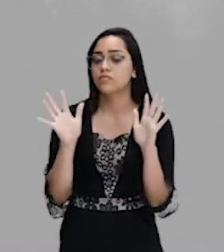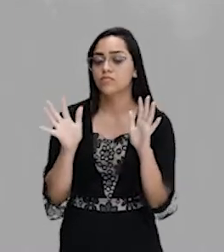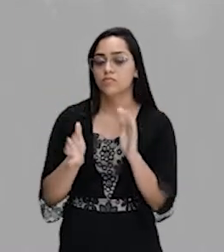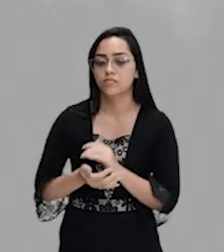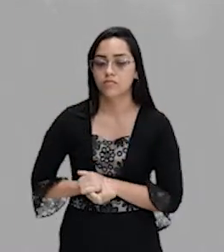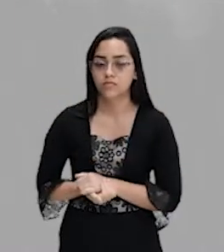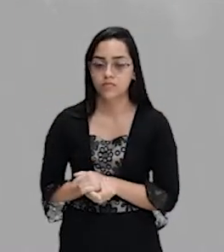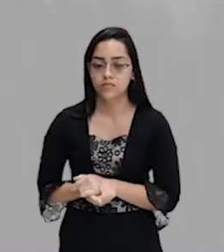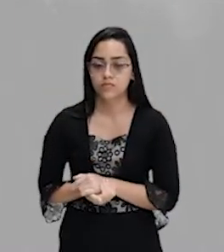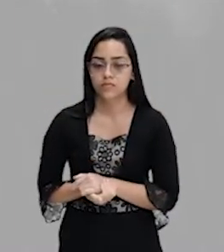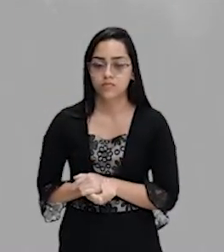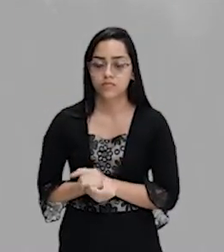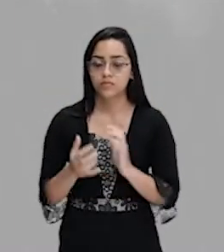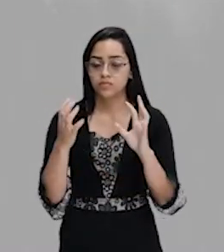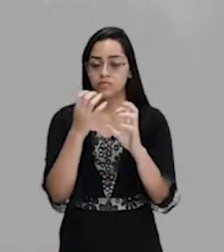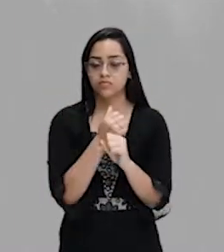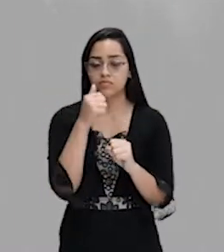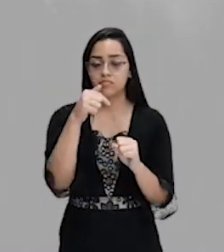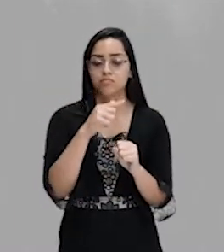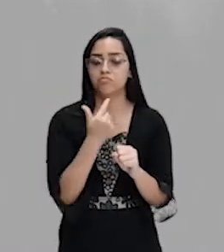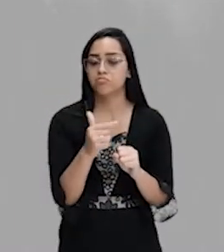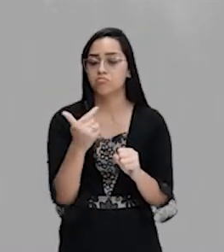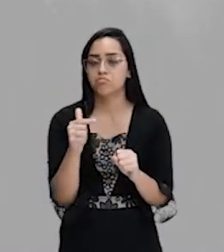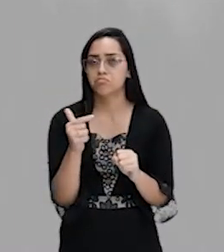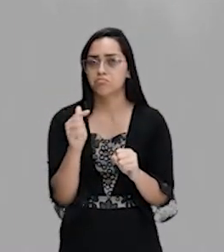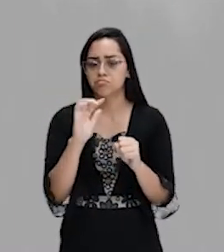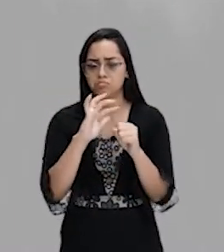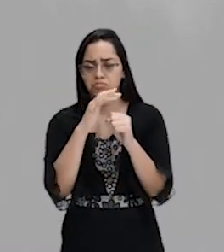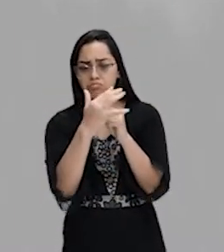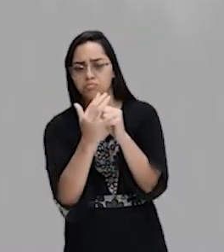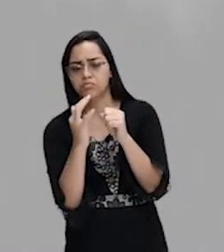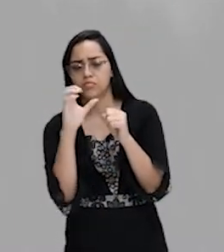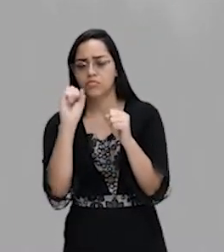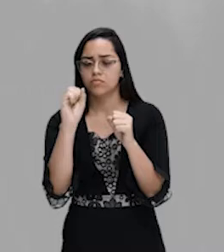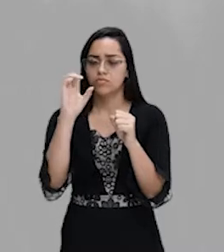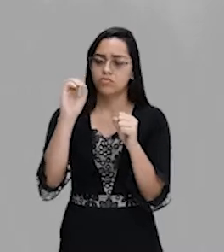Né? A parte escura não, tem um certo sombreamento.